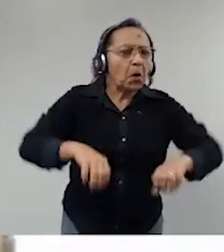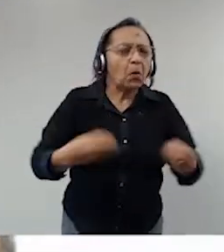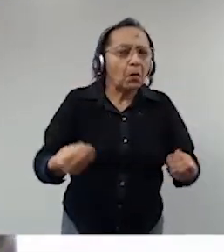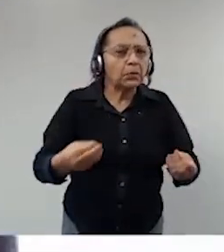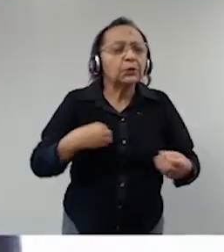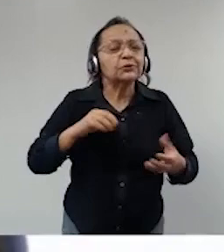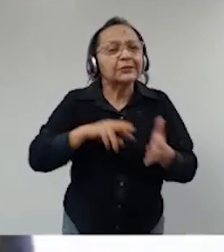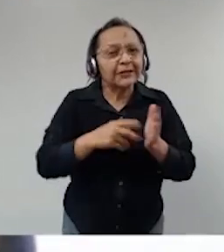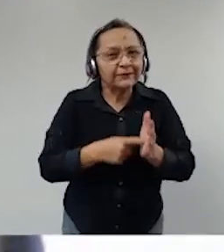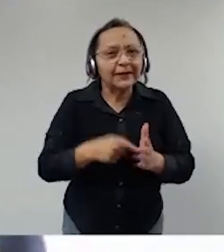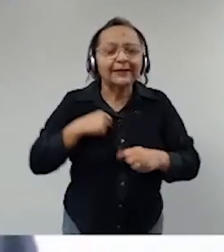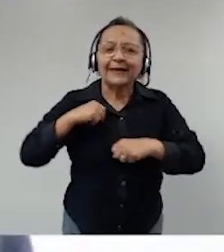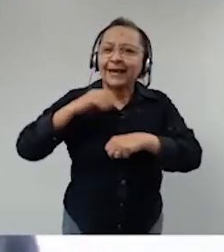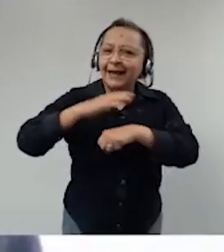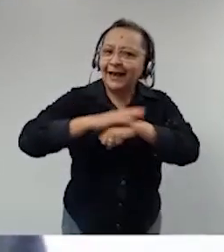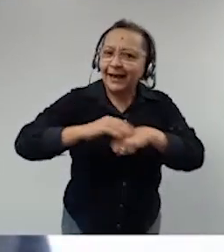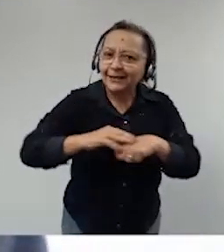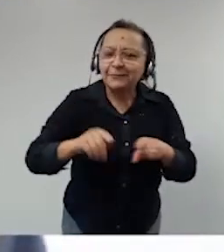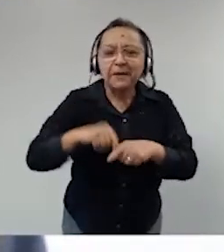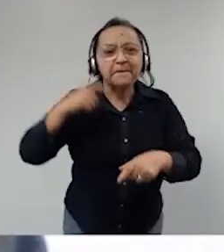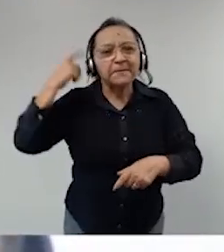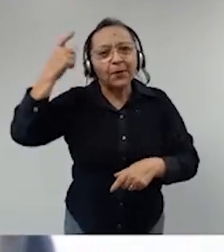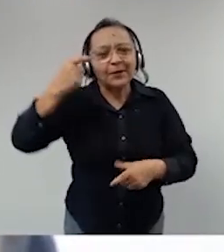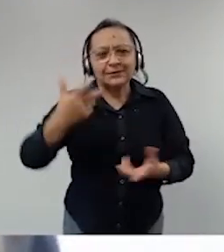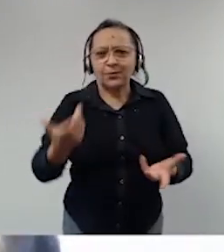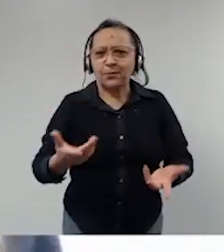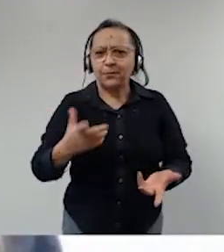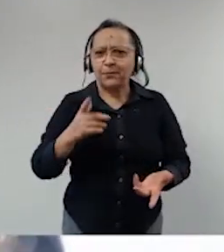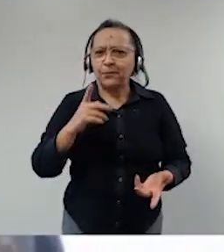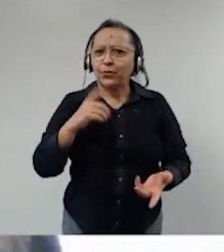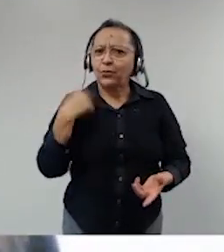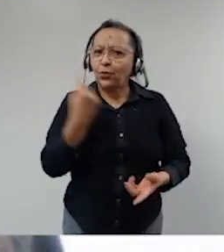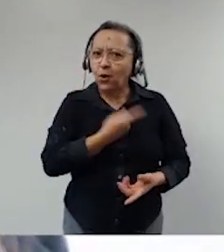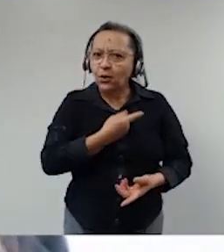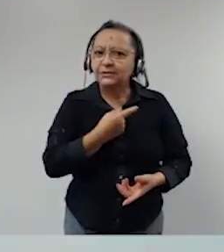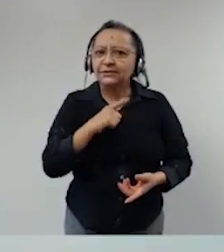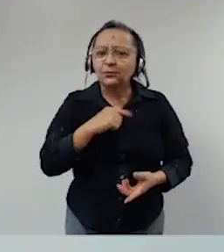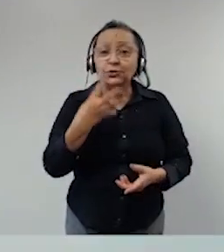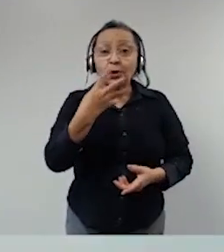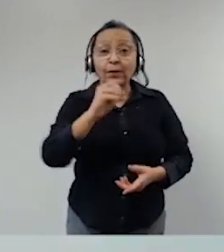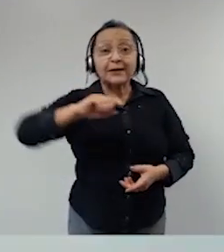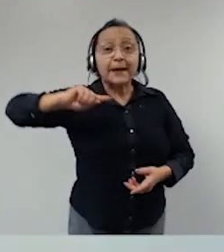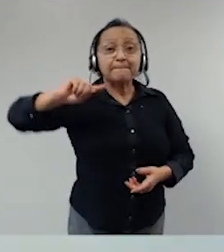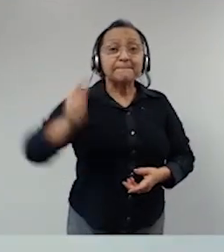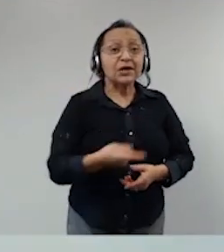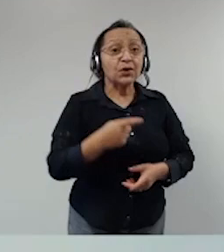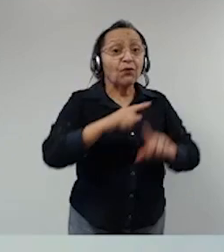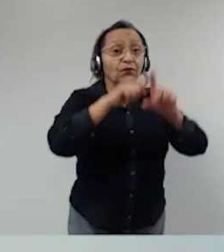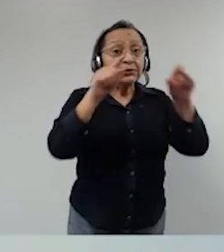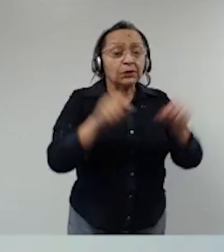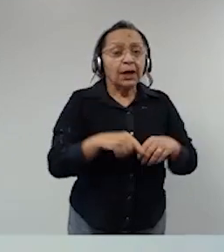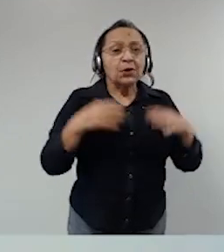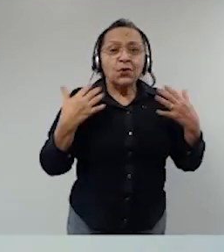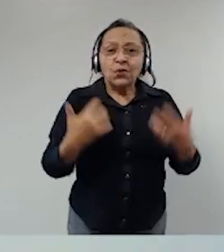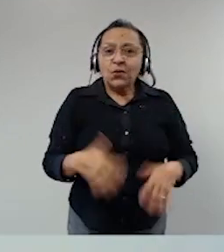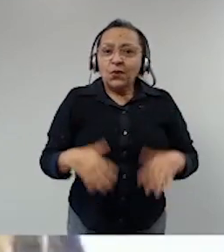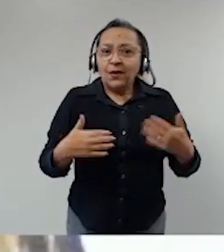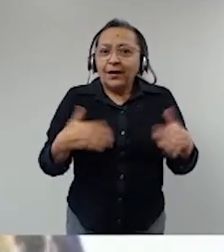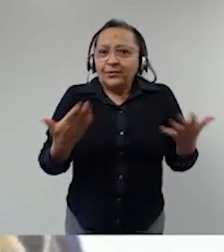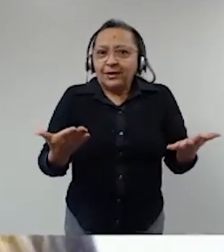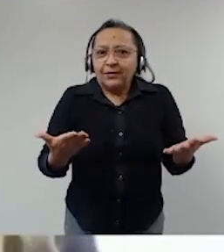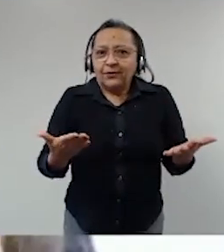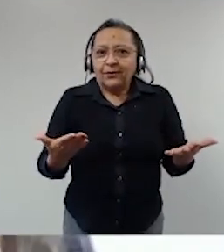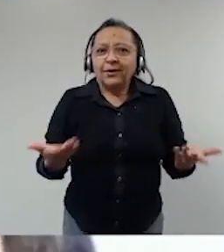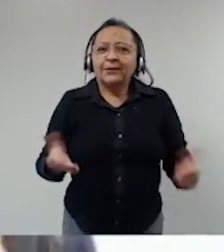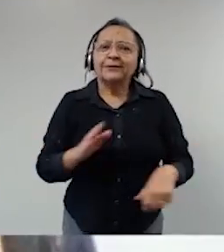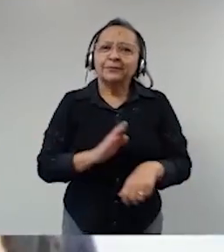uma preocupação. Poxa, nós somos 40 mil funcionários, né? Sem dúvida. Então, assim, e nesse